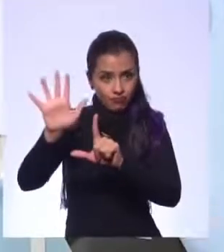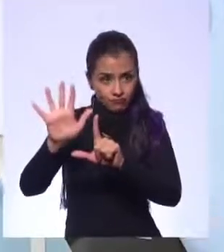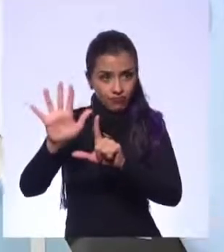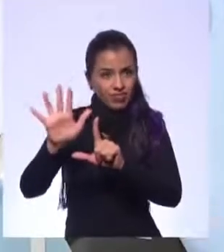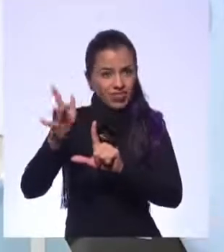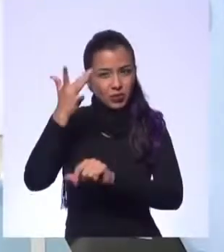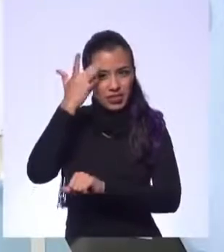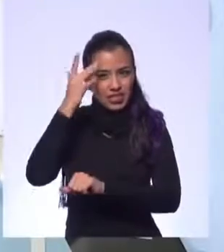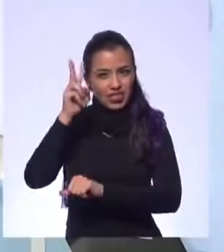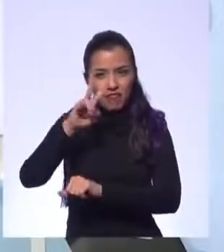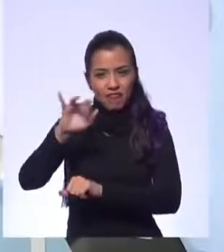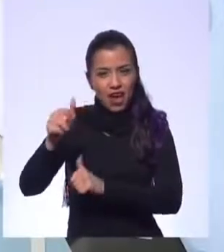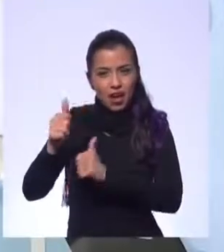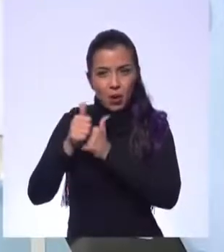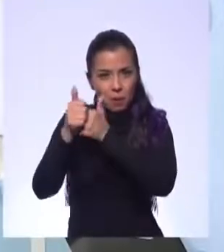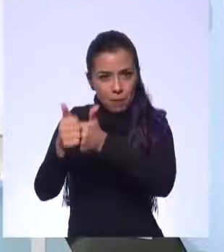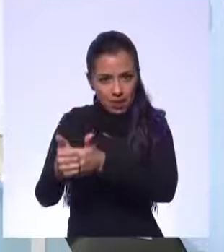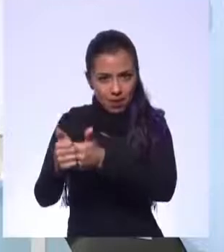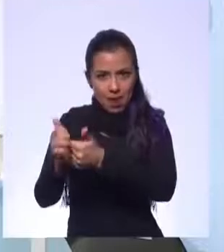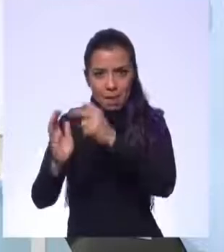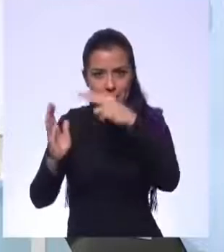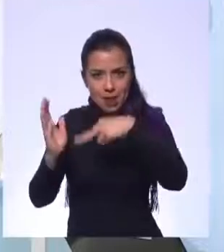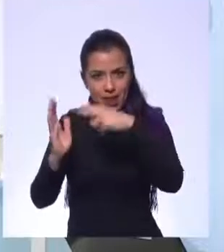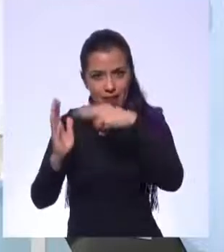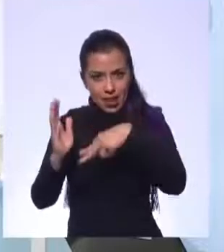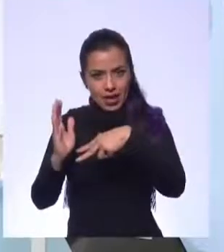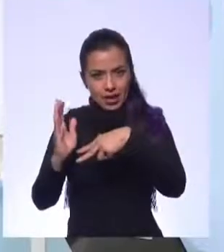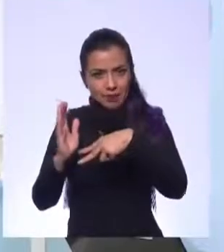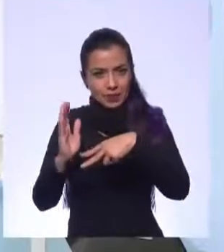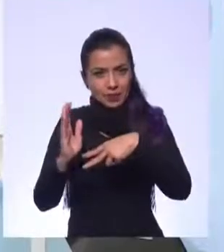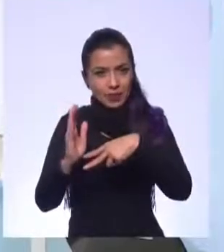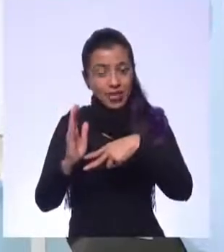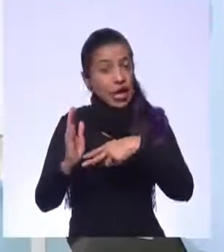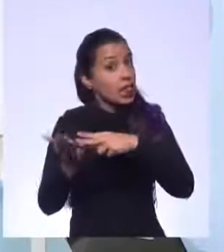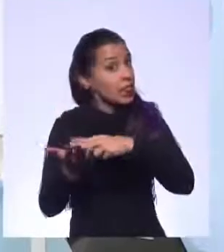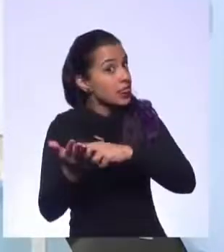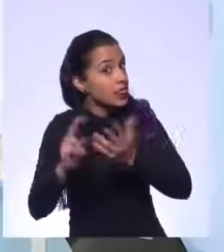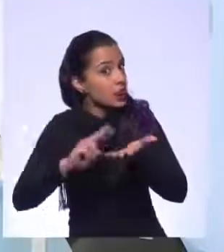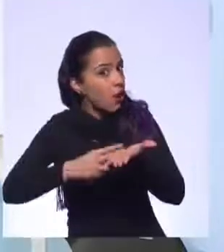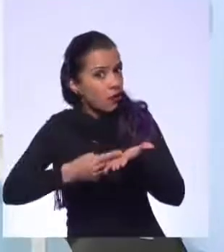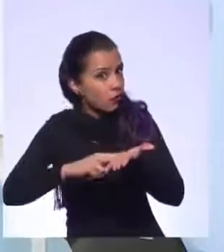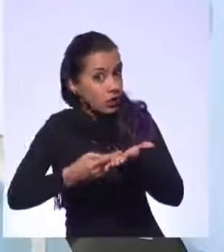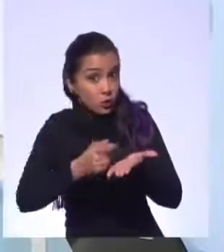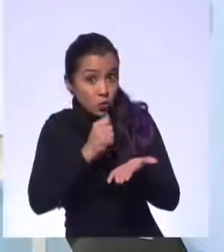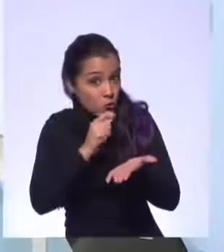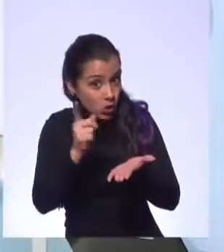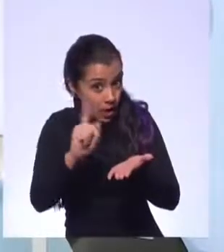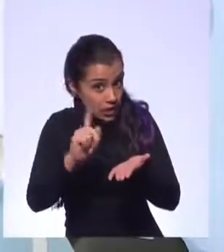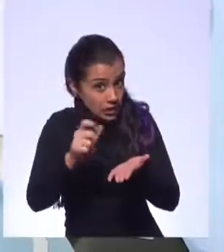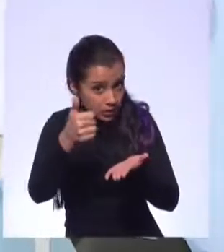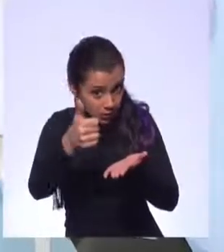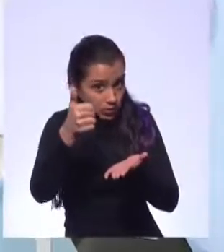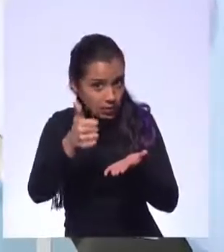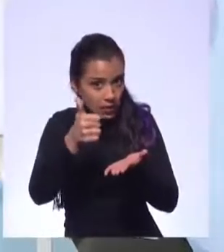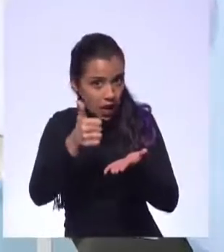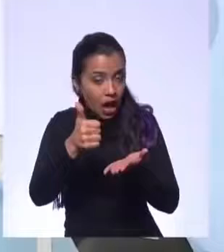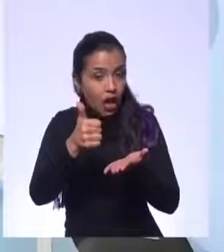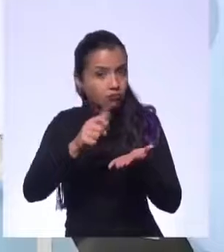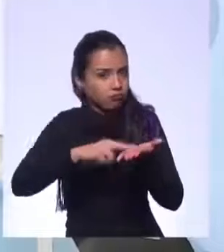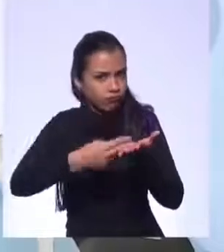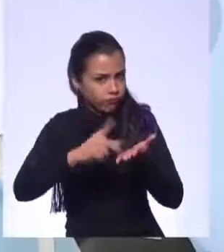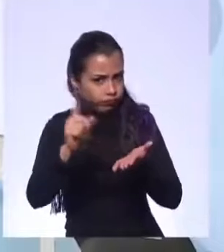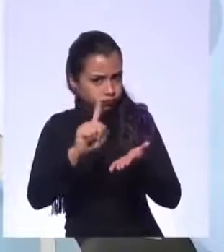se vai dar para eles lerem aqui, né? A gente não vai traduzir ainda. e vocês vão colocar lá no